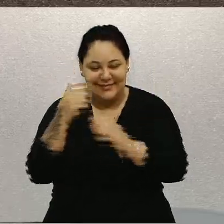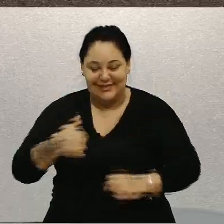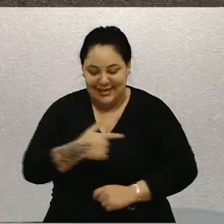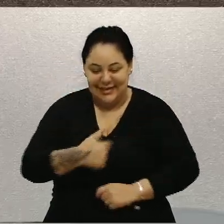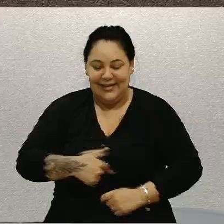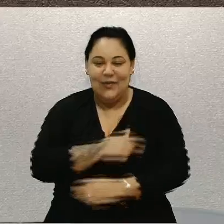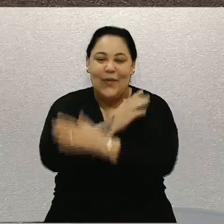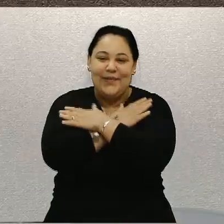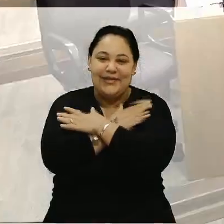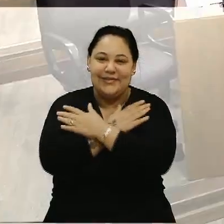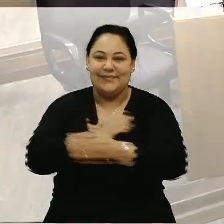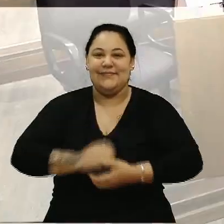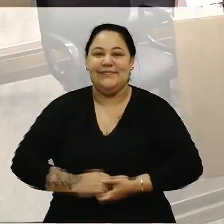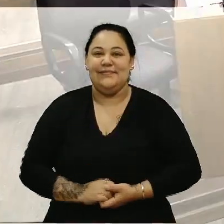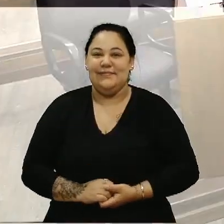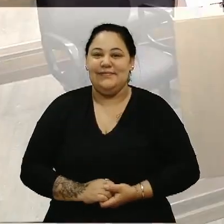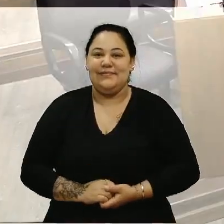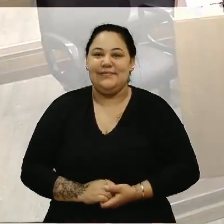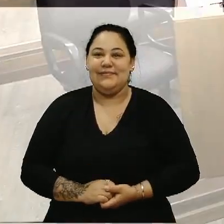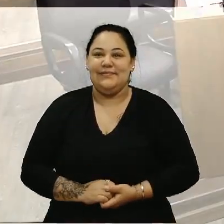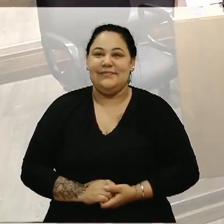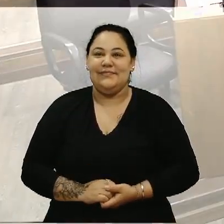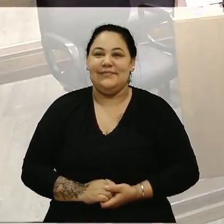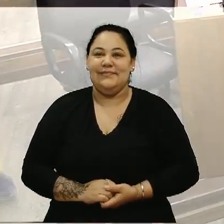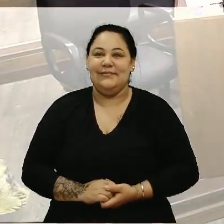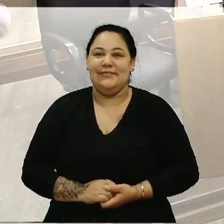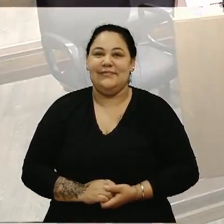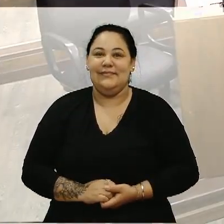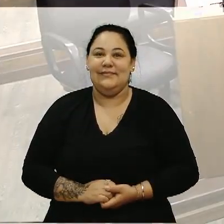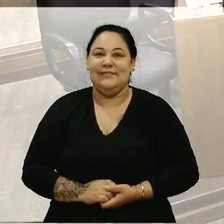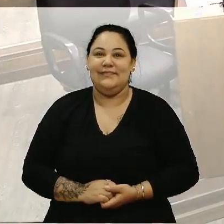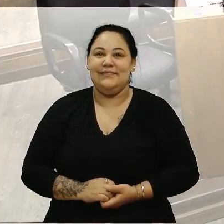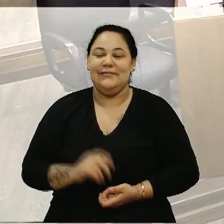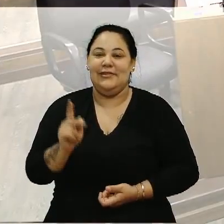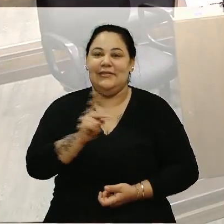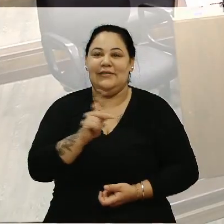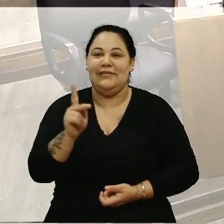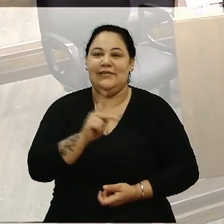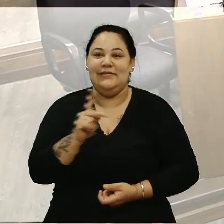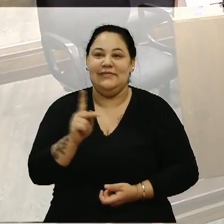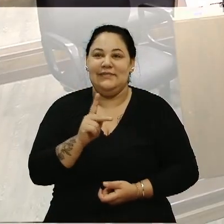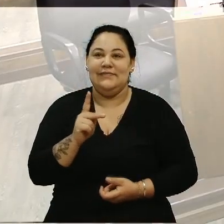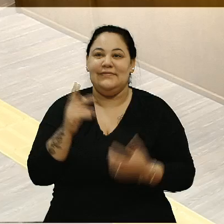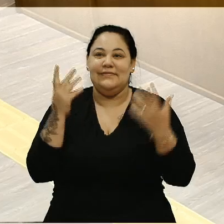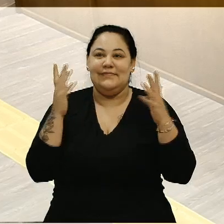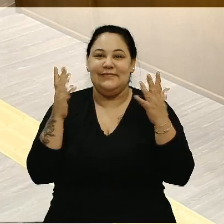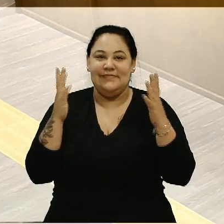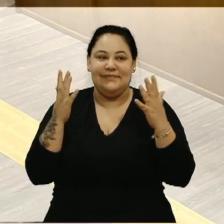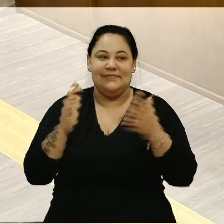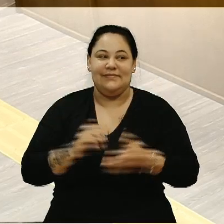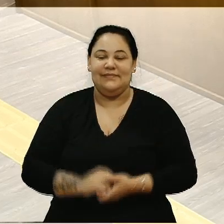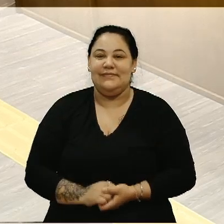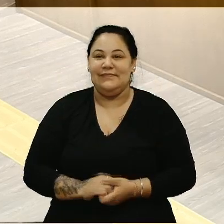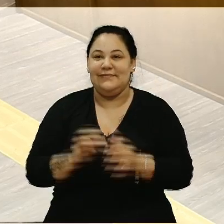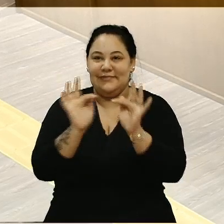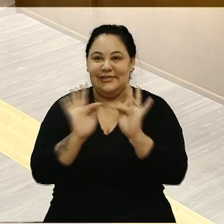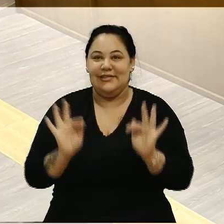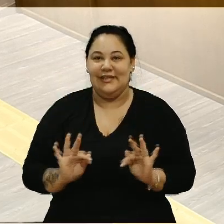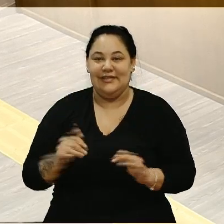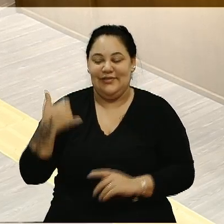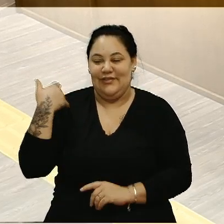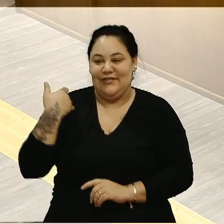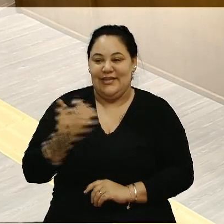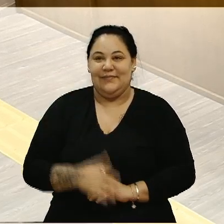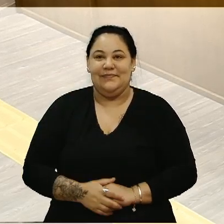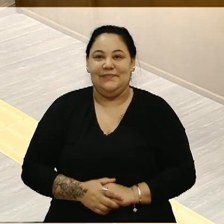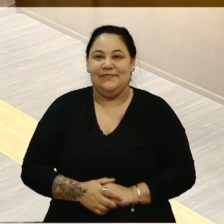Abraço. Esse é um voto coletivo, professor Zanquim. Felicitações pelo aniversário. Vereador Bressan,